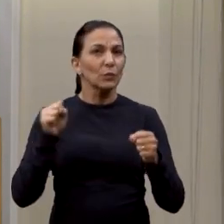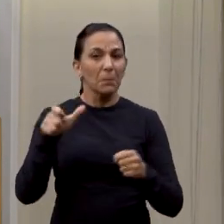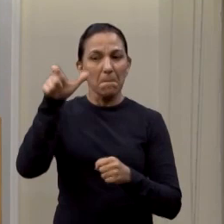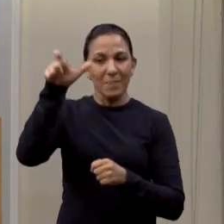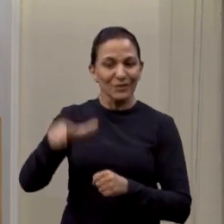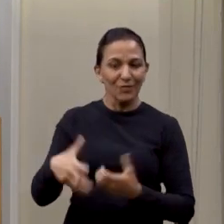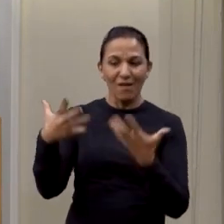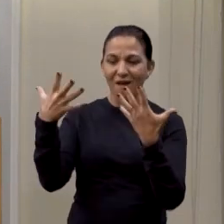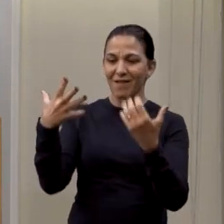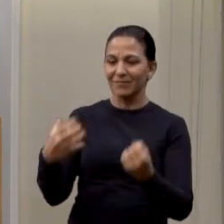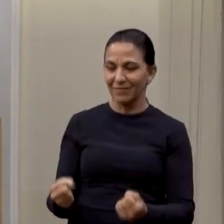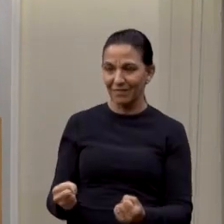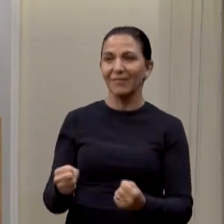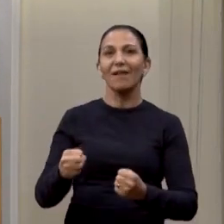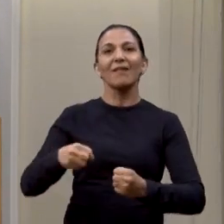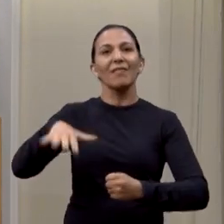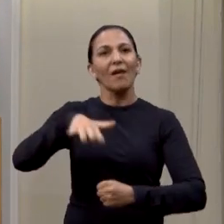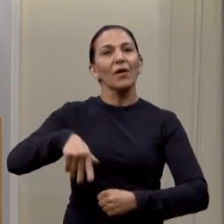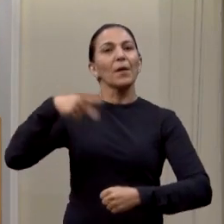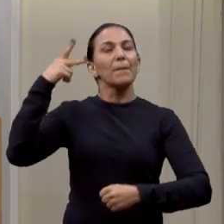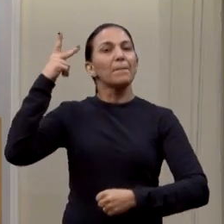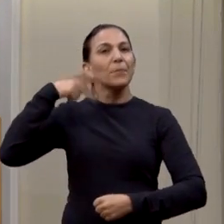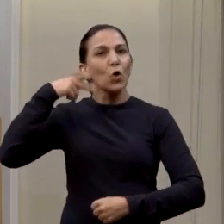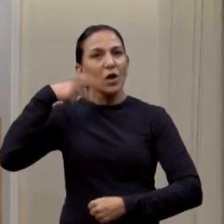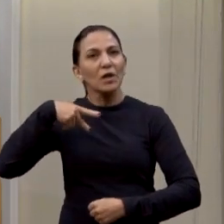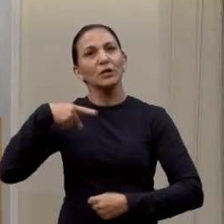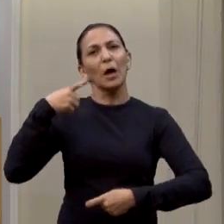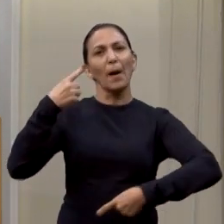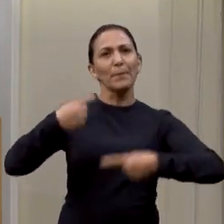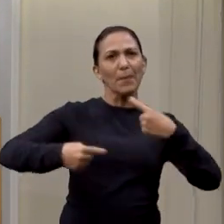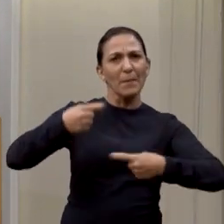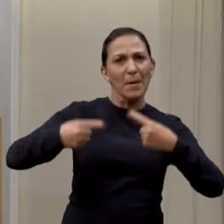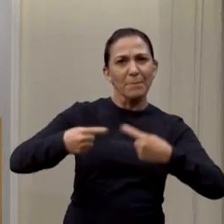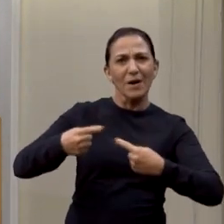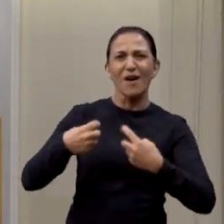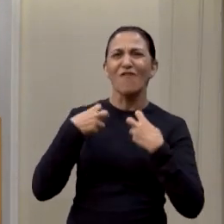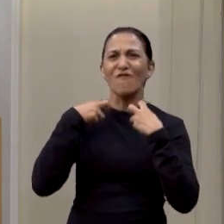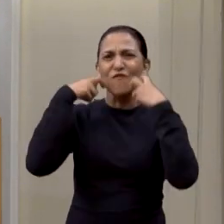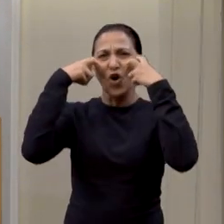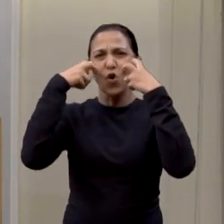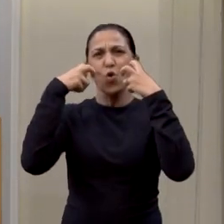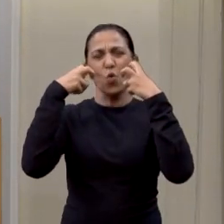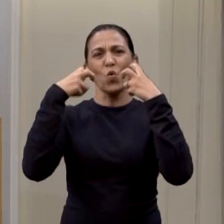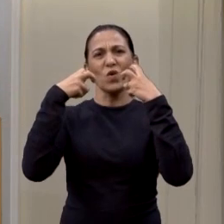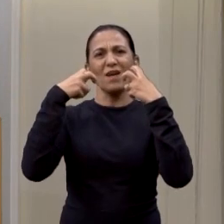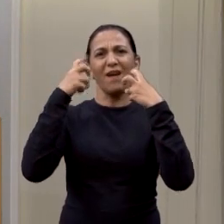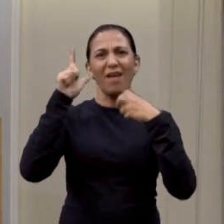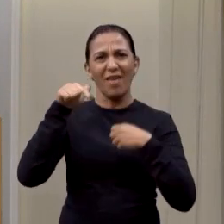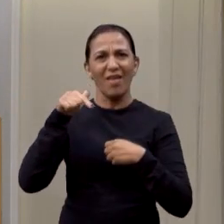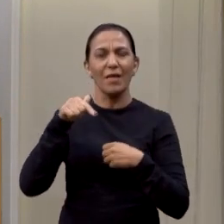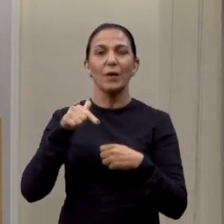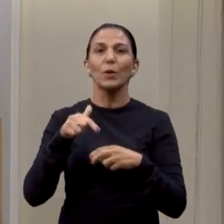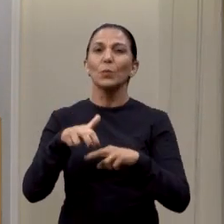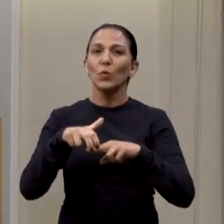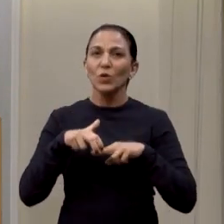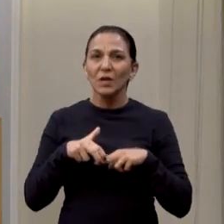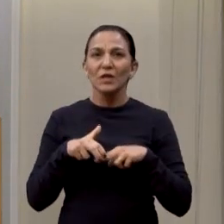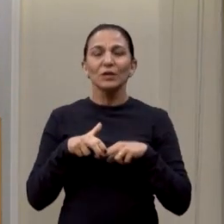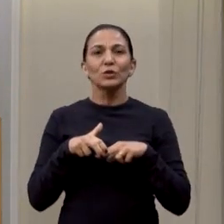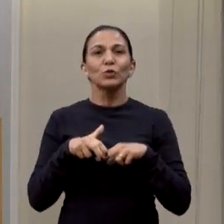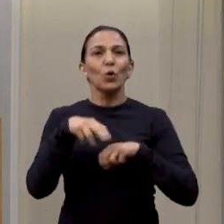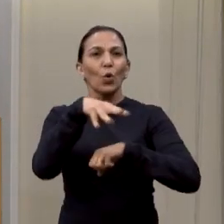caricatas ocupando a política e fazendo dela a vergonha que é feita. Por isso que o senso comum